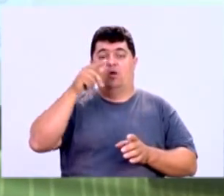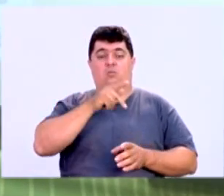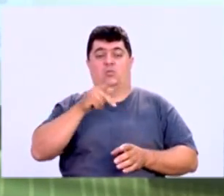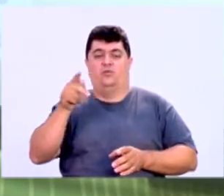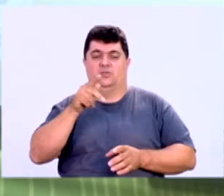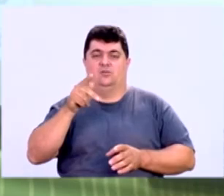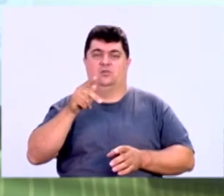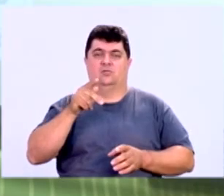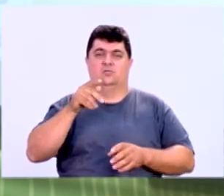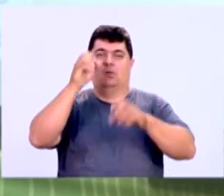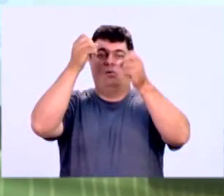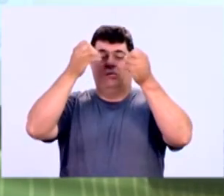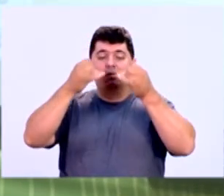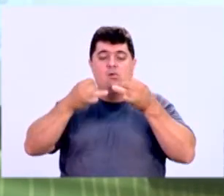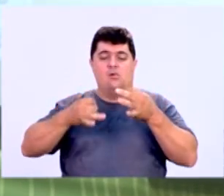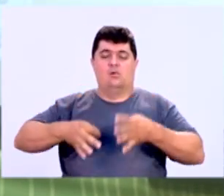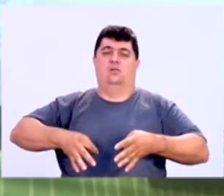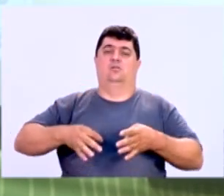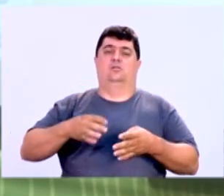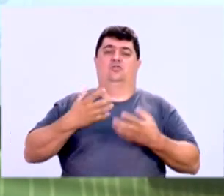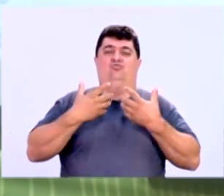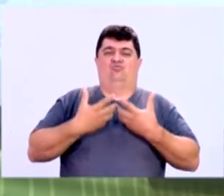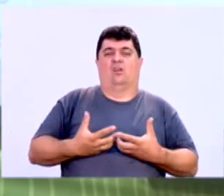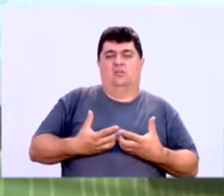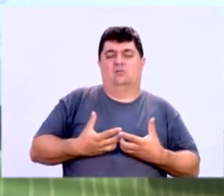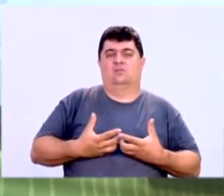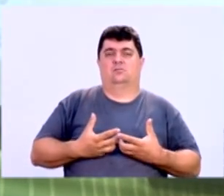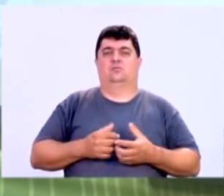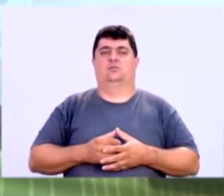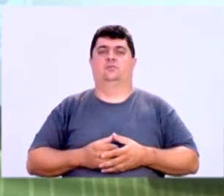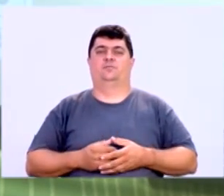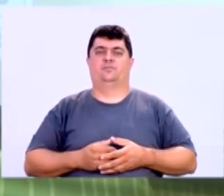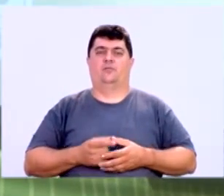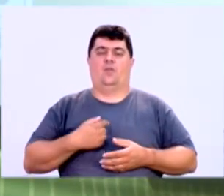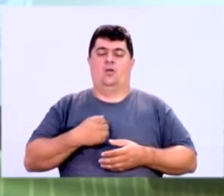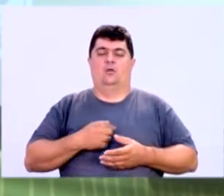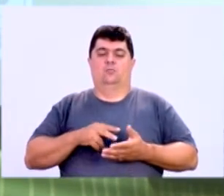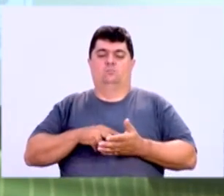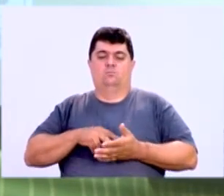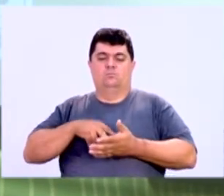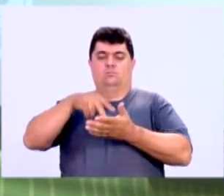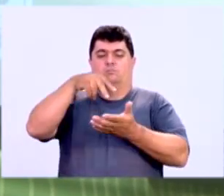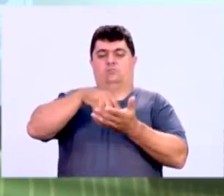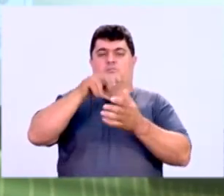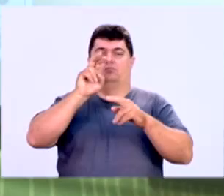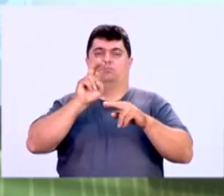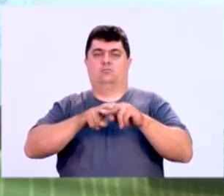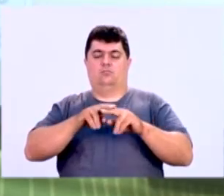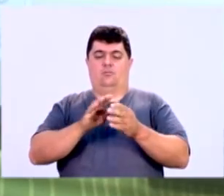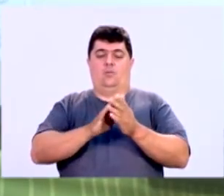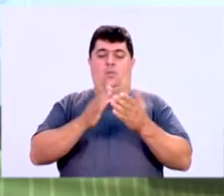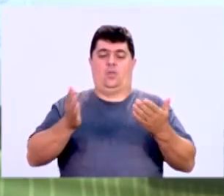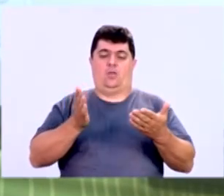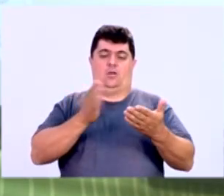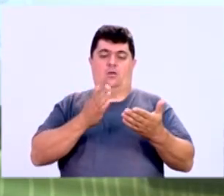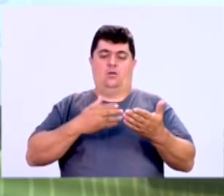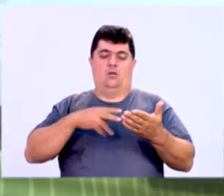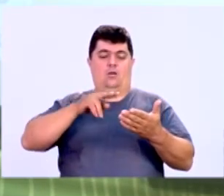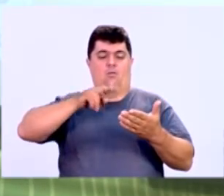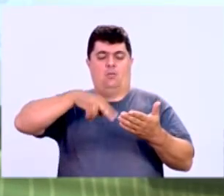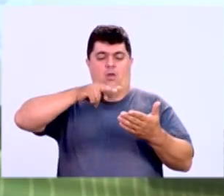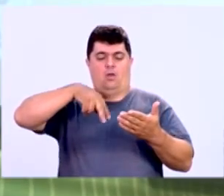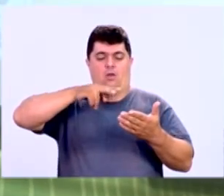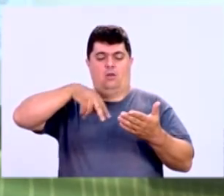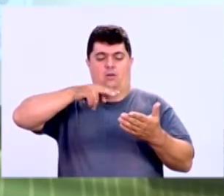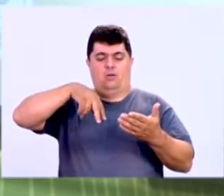conteúdo em sala de aula com eles. Então, a partir do momento em que eu sento na minha cadeira, abro um livro, digo a eles para eles abrirem